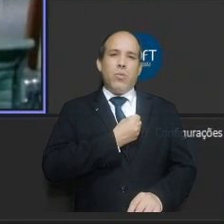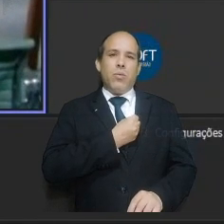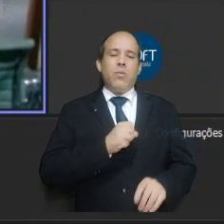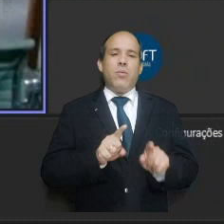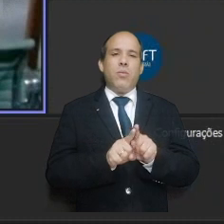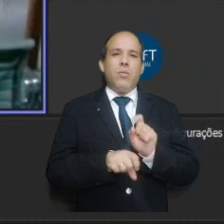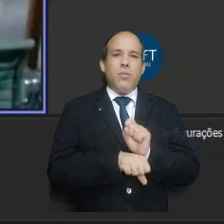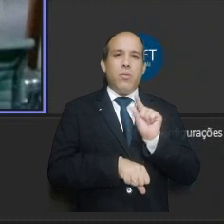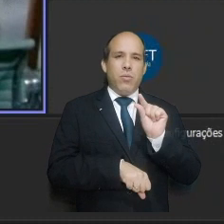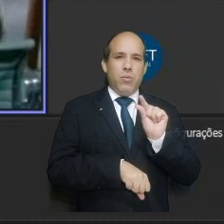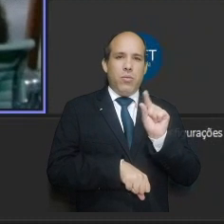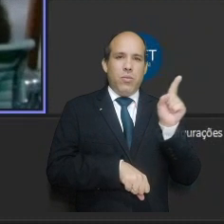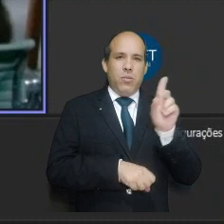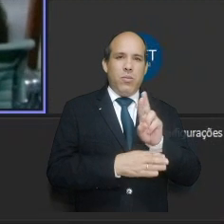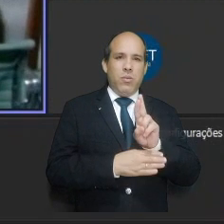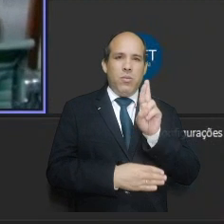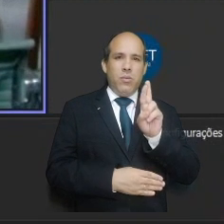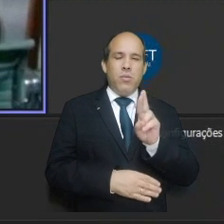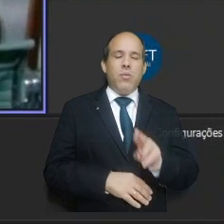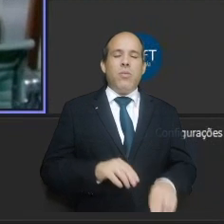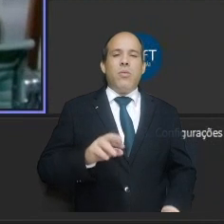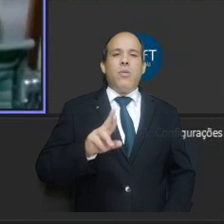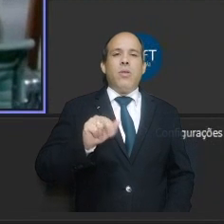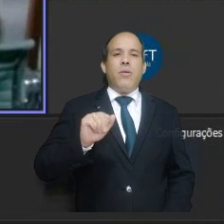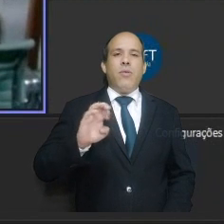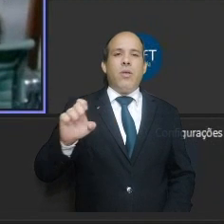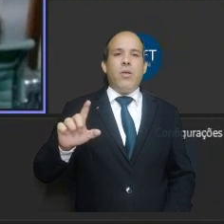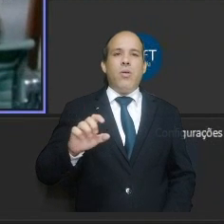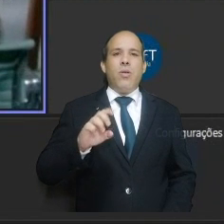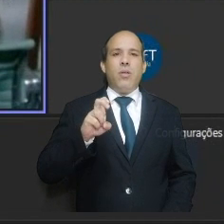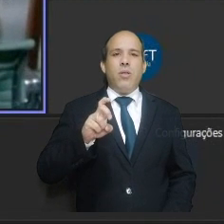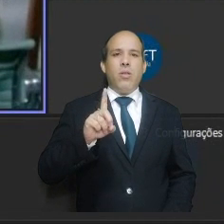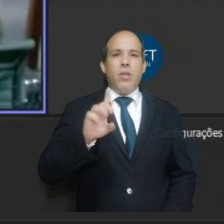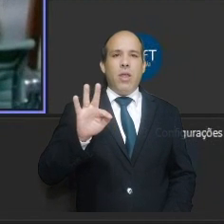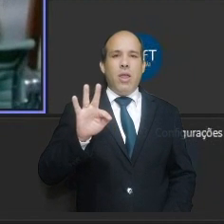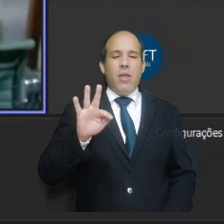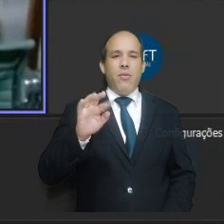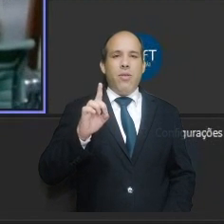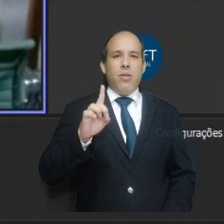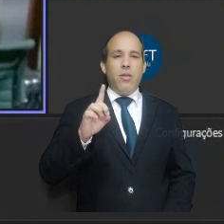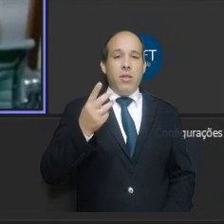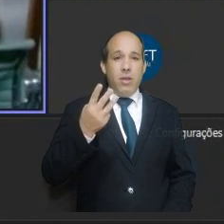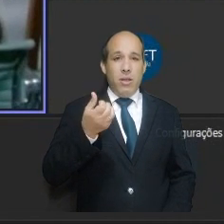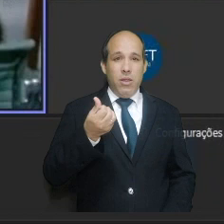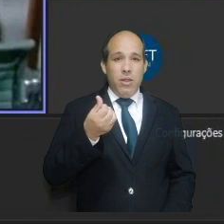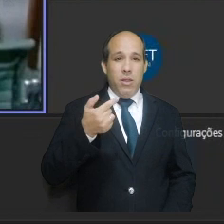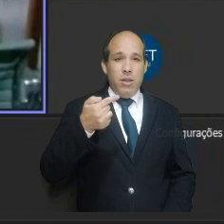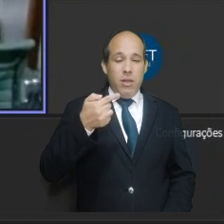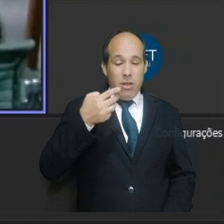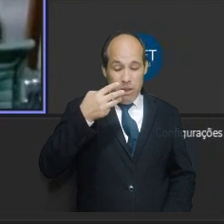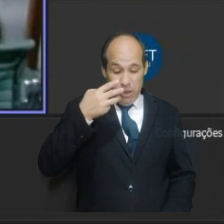seu nome completo, a sua OAB, aguardo o eminente relator, por gentileza. Rafael de Souza Oliveira, OABDF número